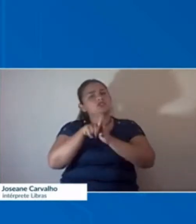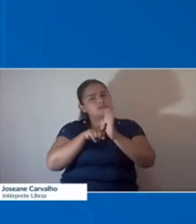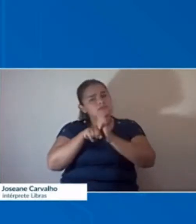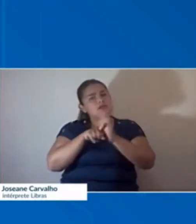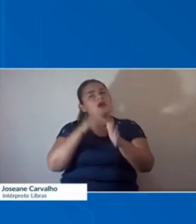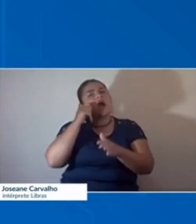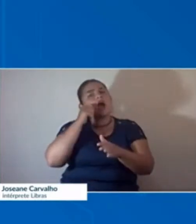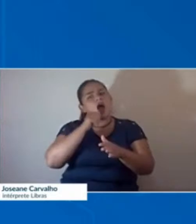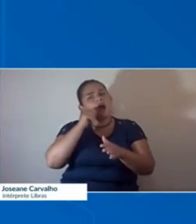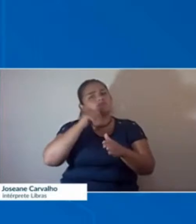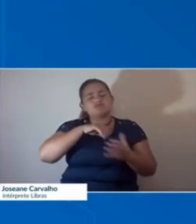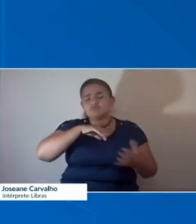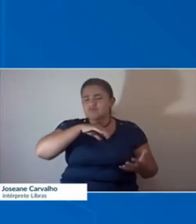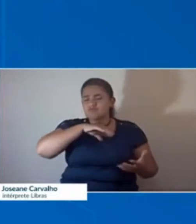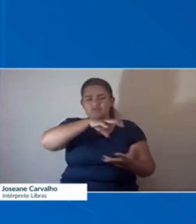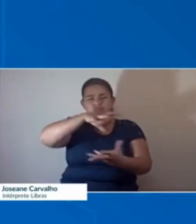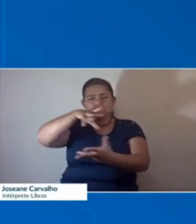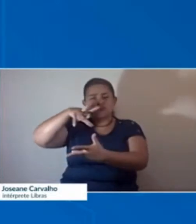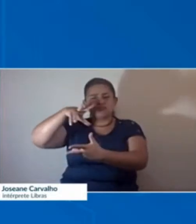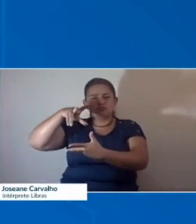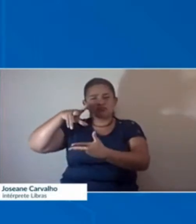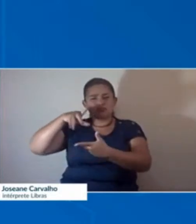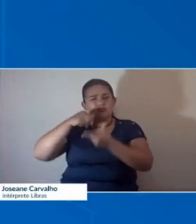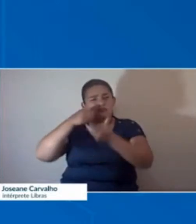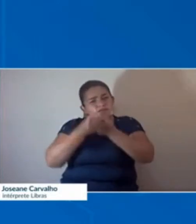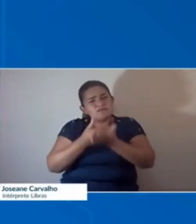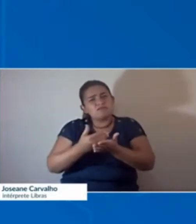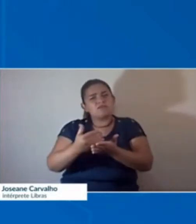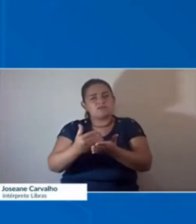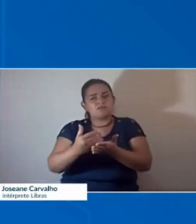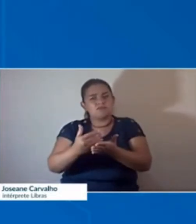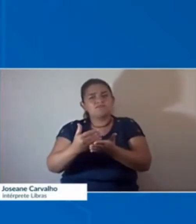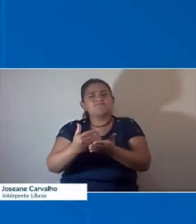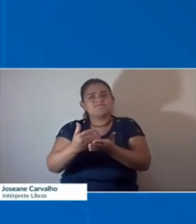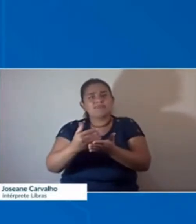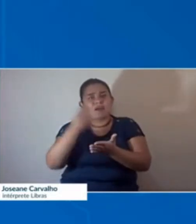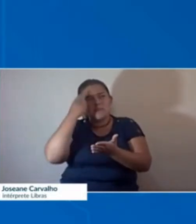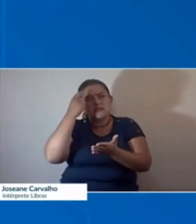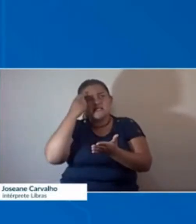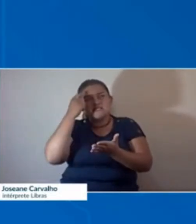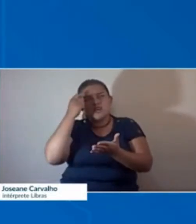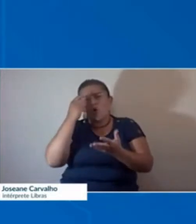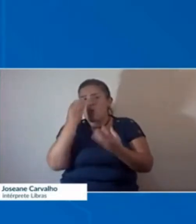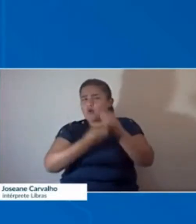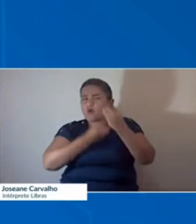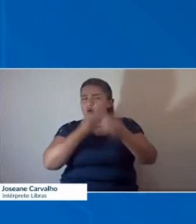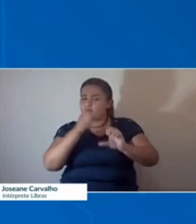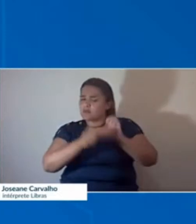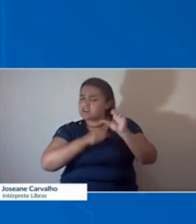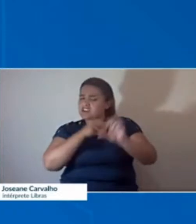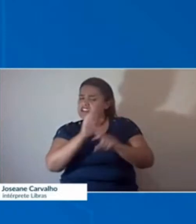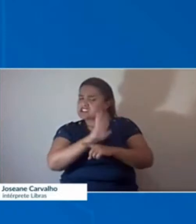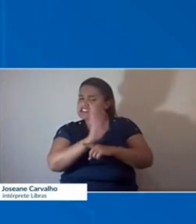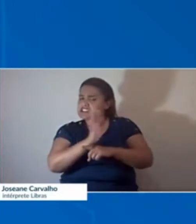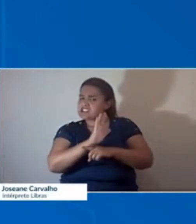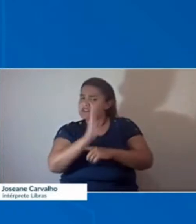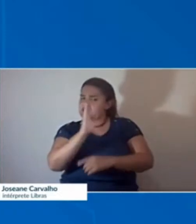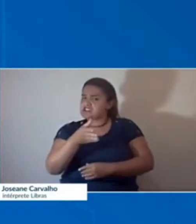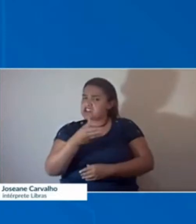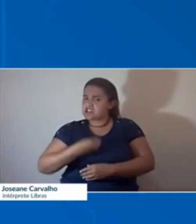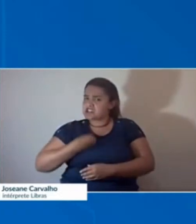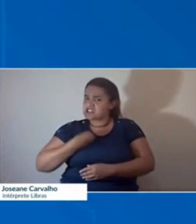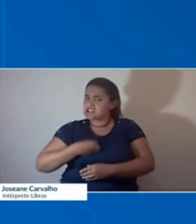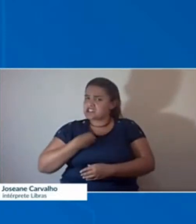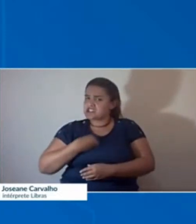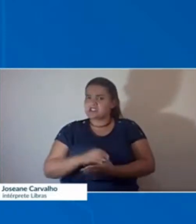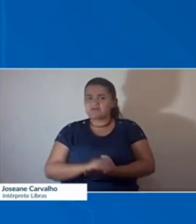pesquisadoras ao redor do mundo de começar a rever essa história de cinema que está escrita, sabe? Bacana. Eu